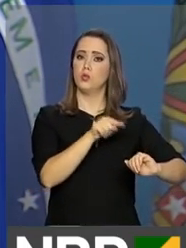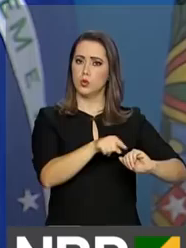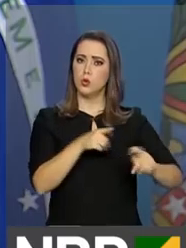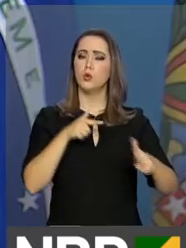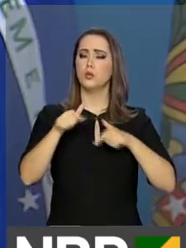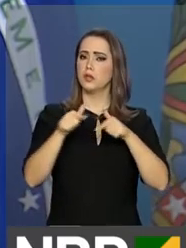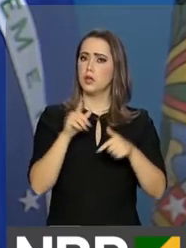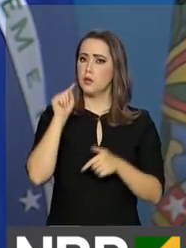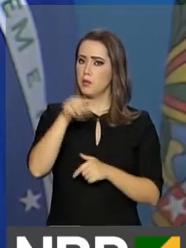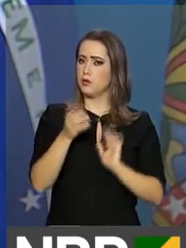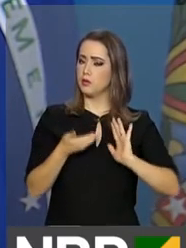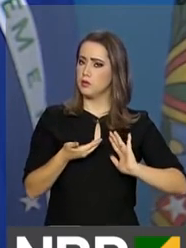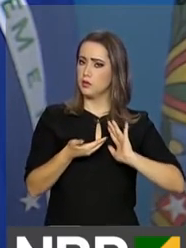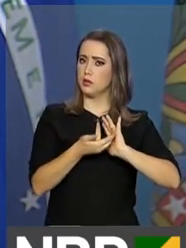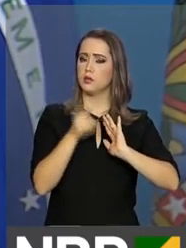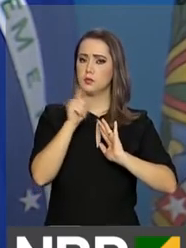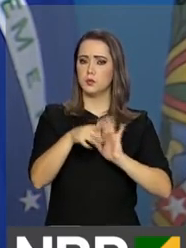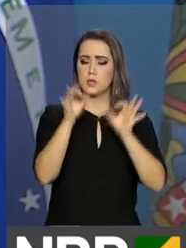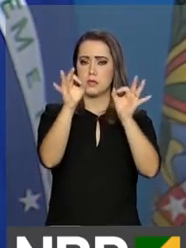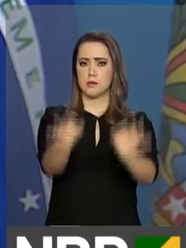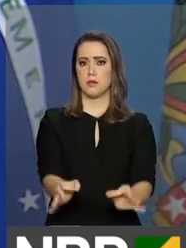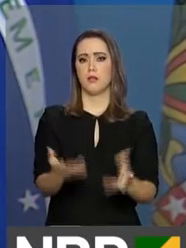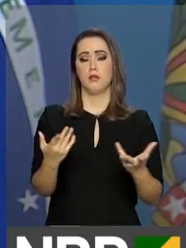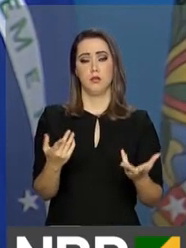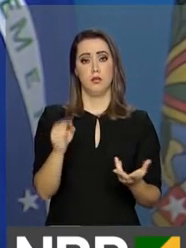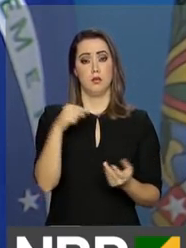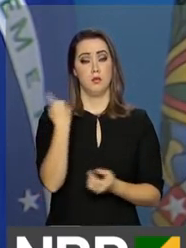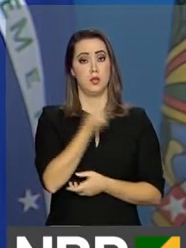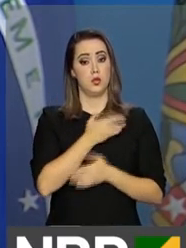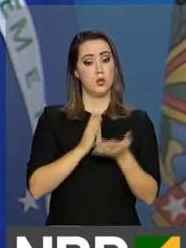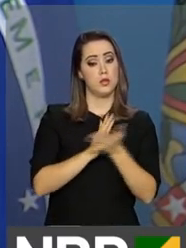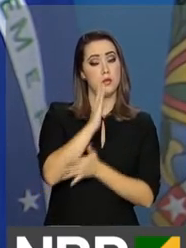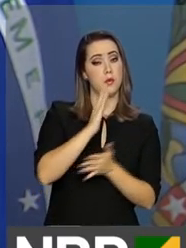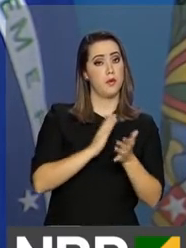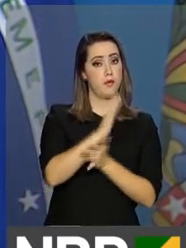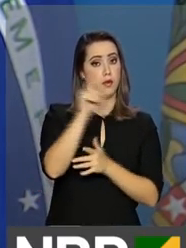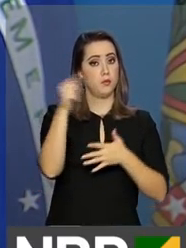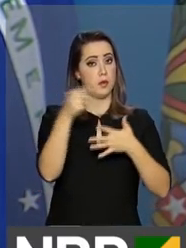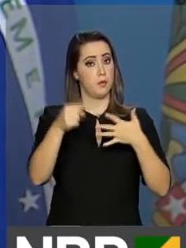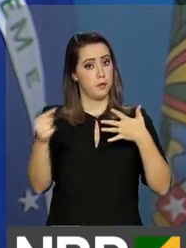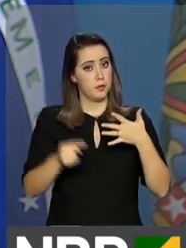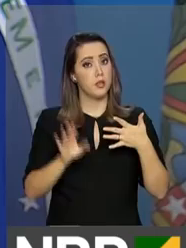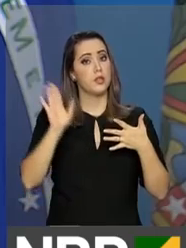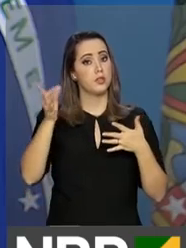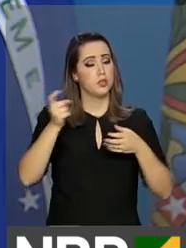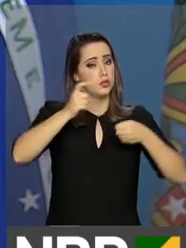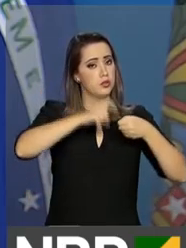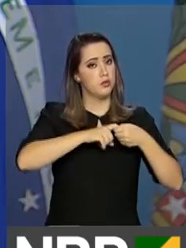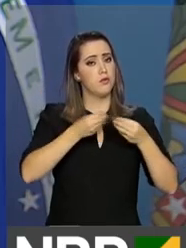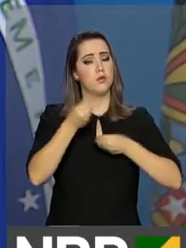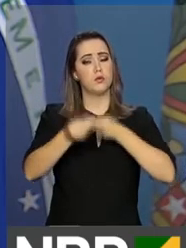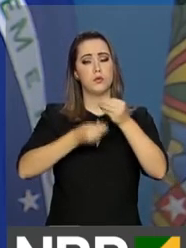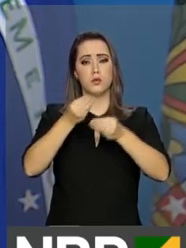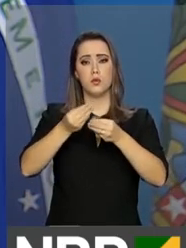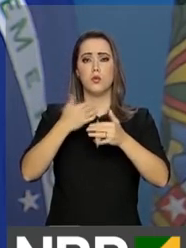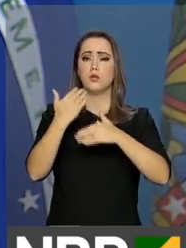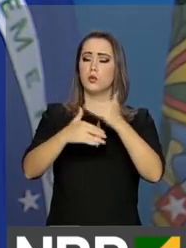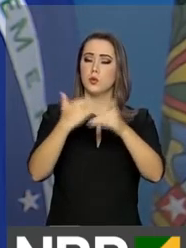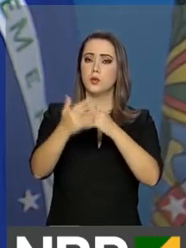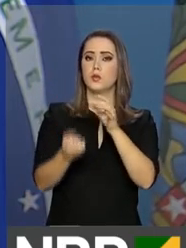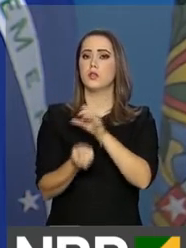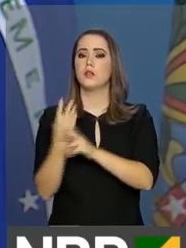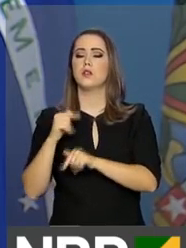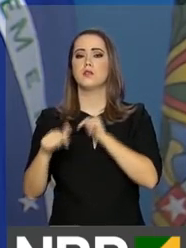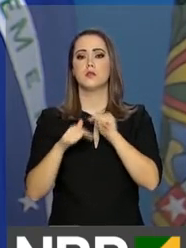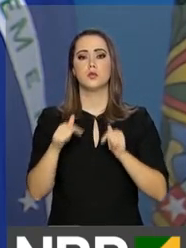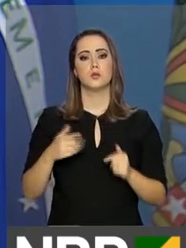Marum na Câmara, por exemplo, foi decisiva para aprovar medidas que estão de volta, trazendo de volta os